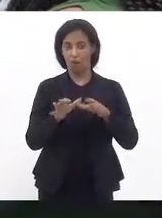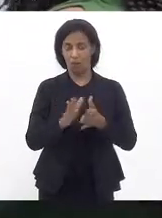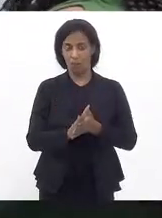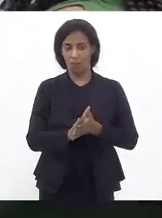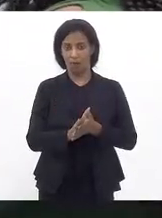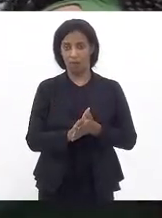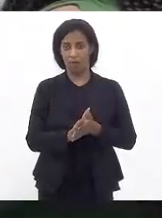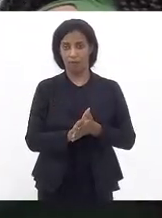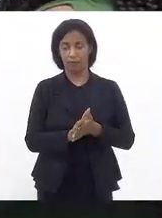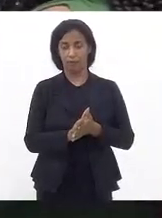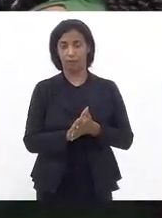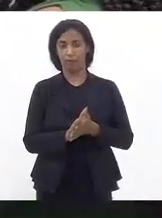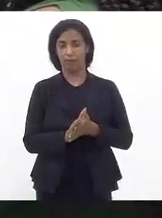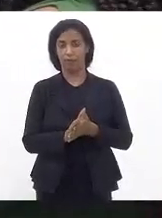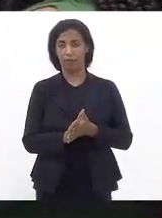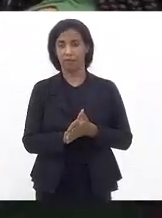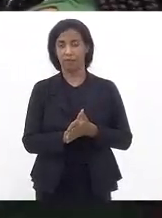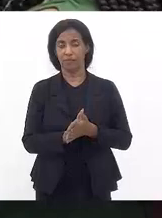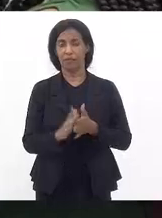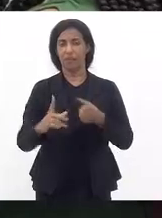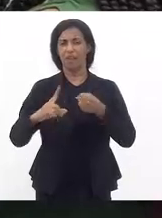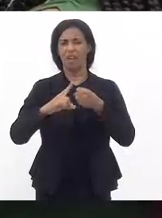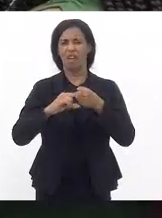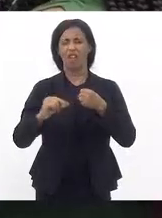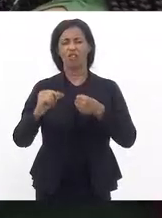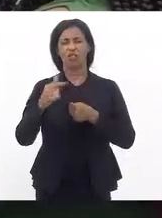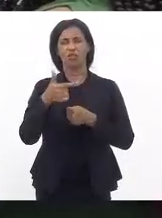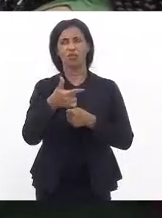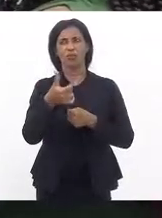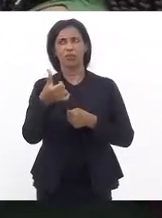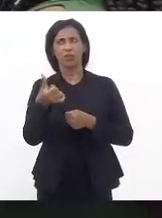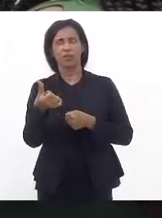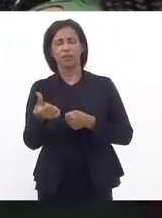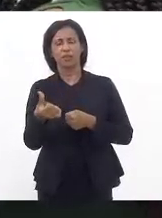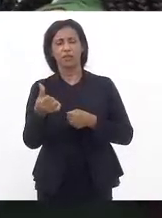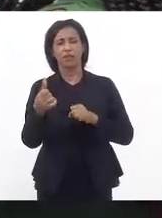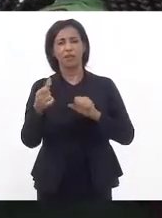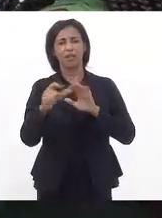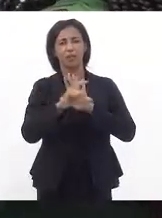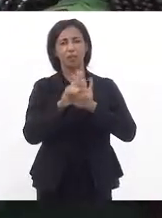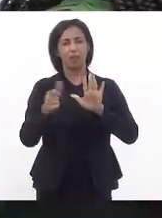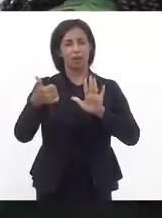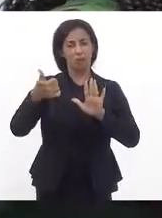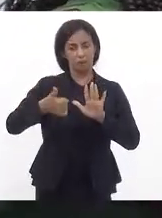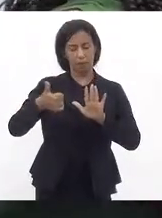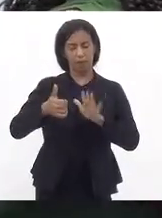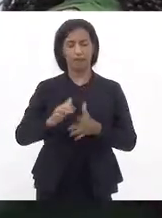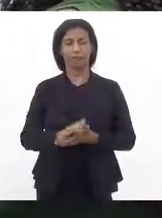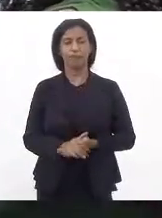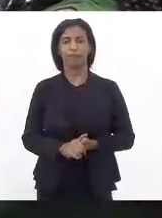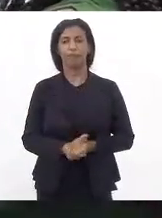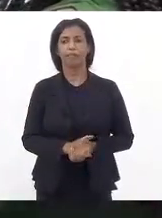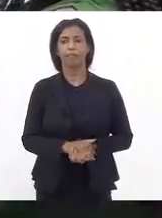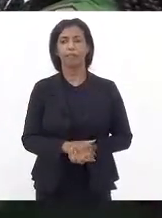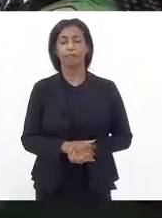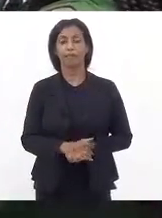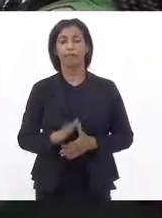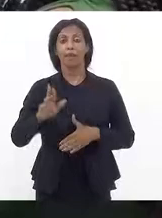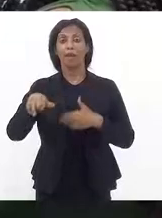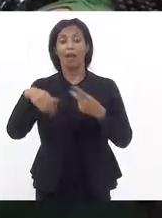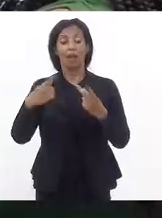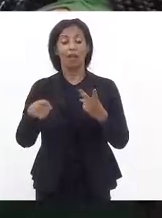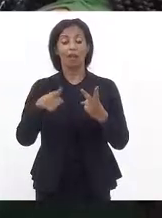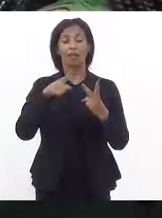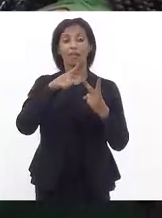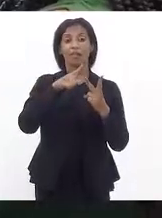consoante o artigo deve ser artigo 26 parágrafo primeiro por aí bota a foto E aí